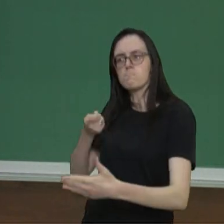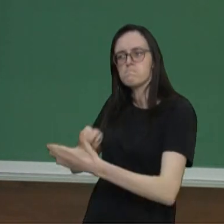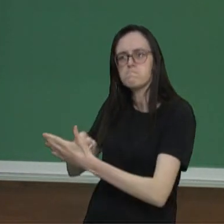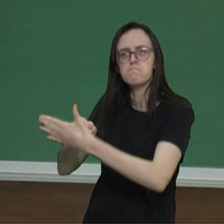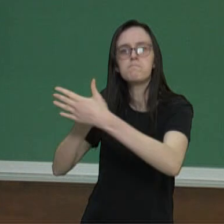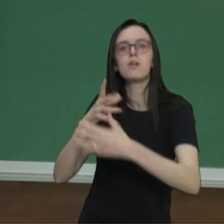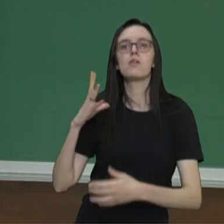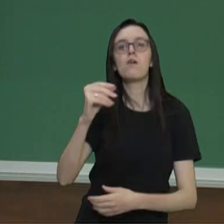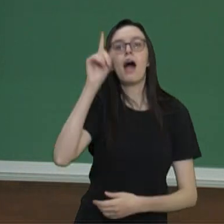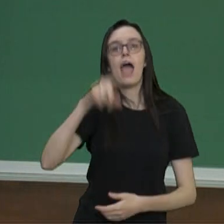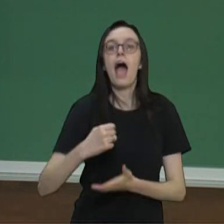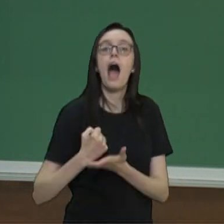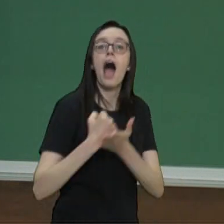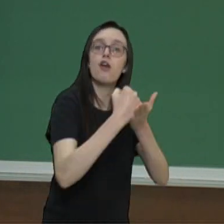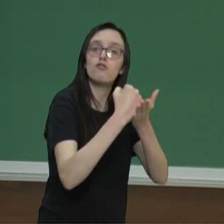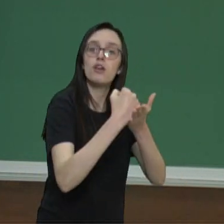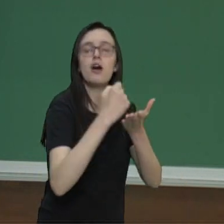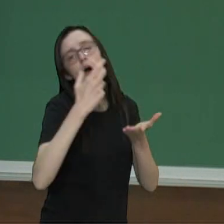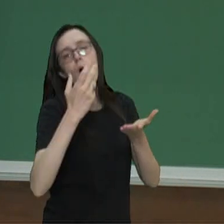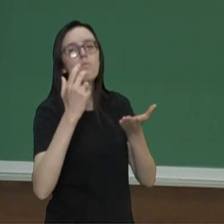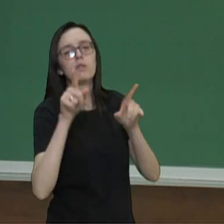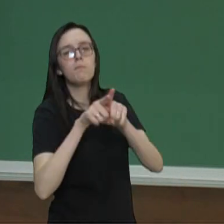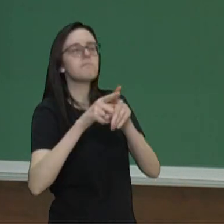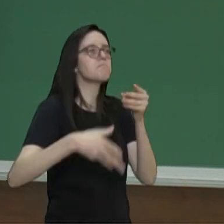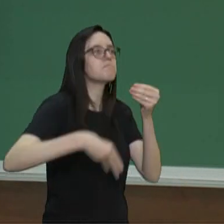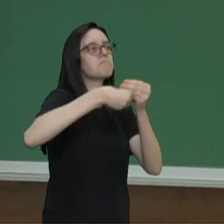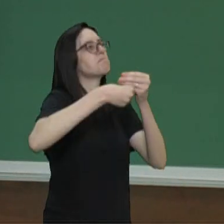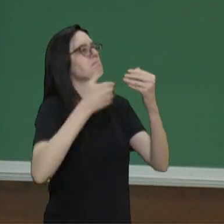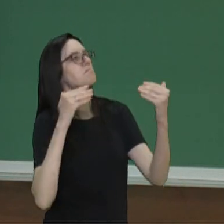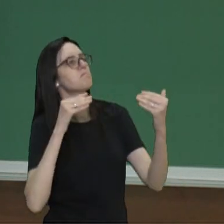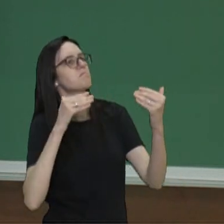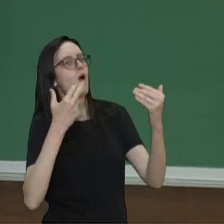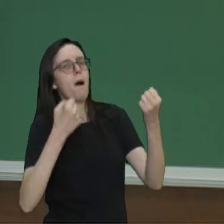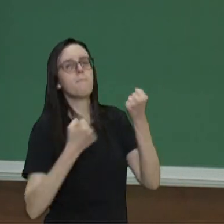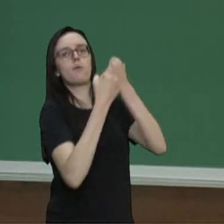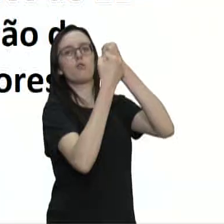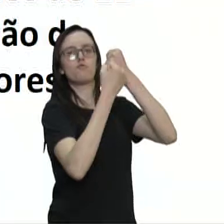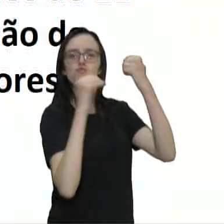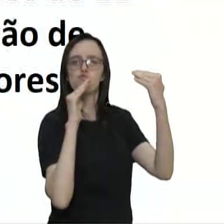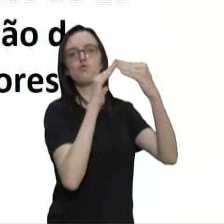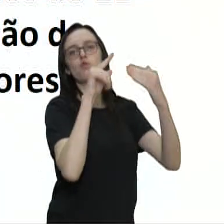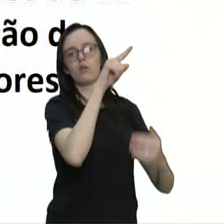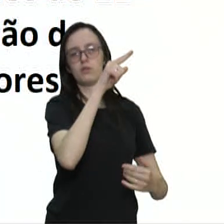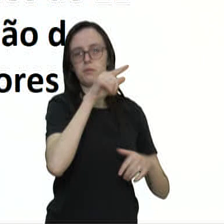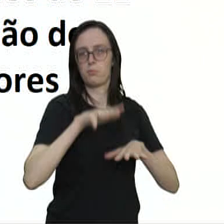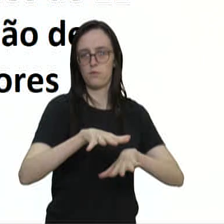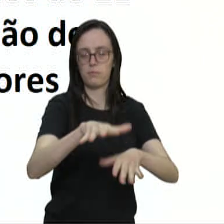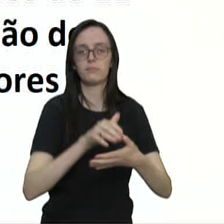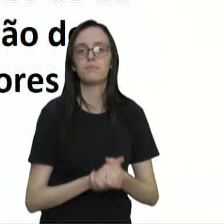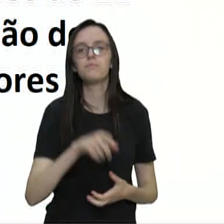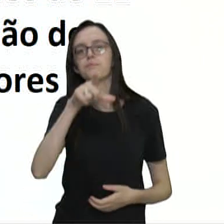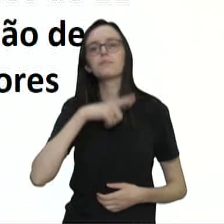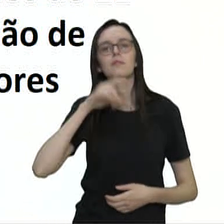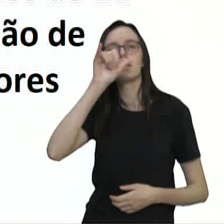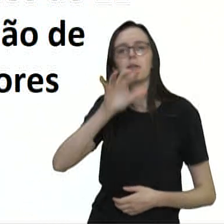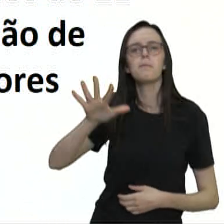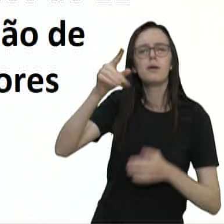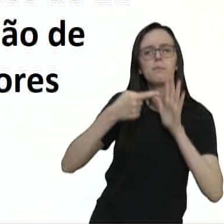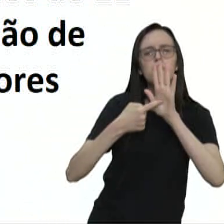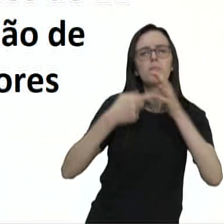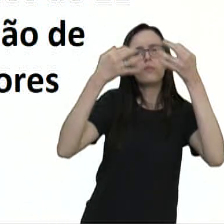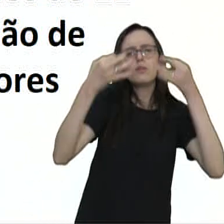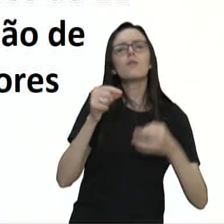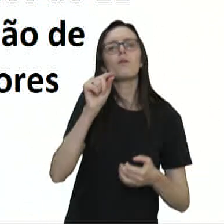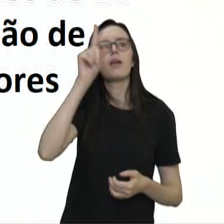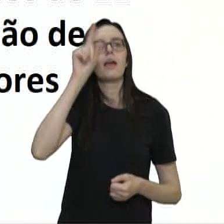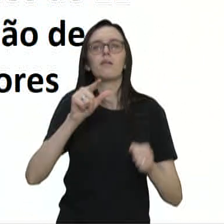ou de simpatizar com o movimento, de dar apoio ao movimento. Então, aqui, ó, você tem aí na sua tela aparecendo bem certinha